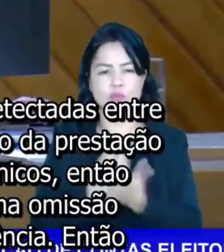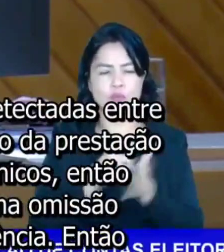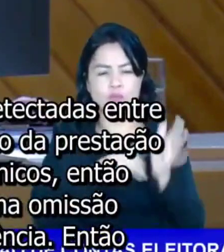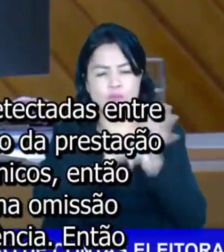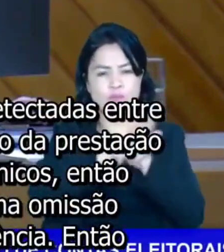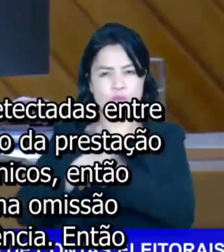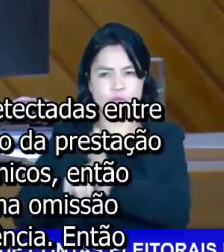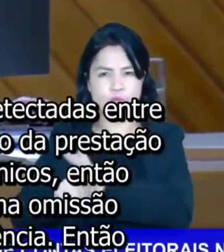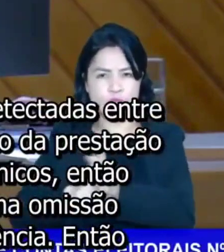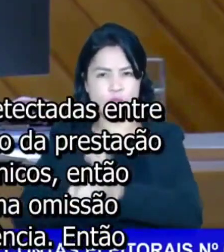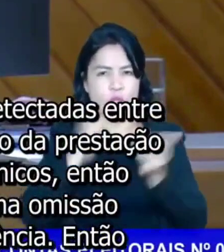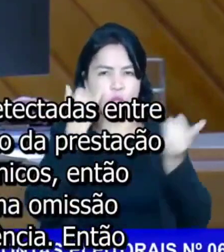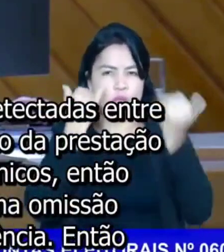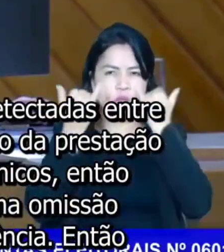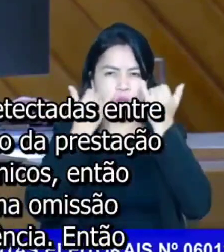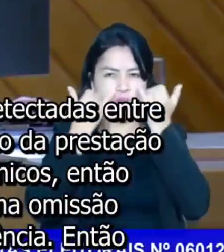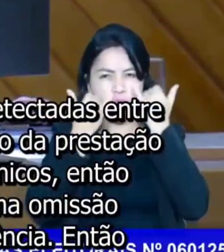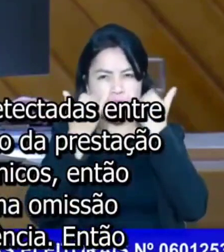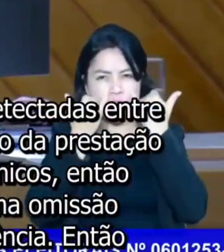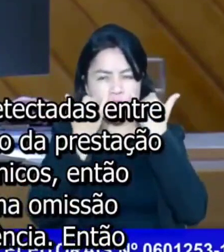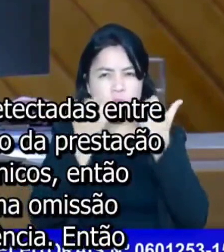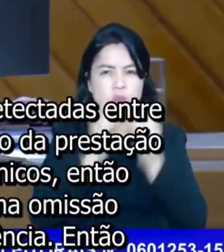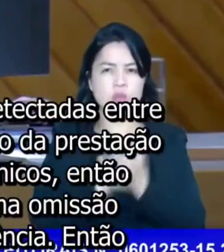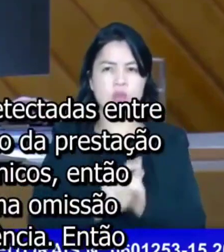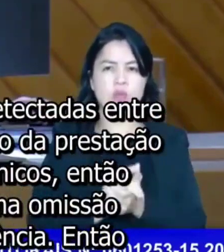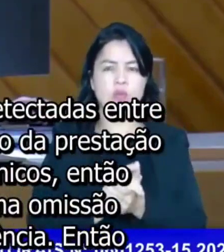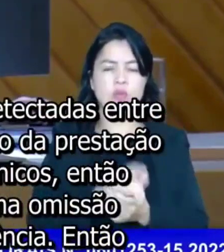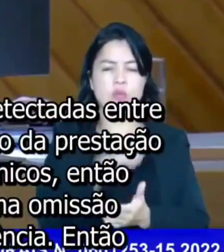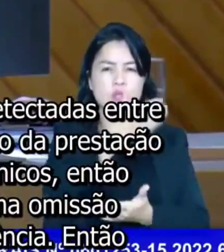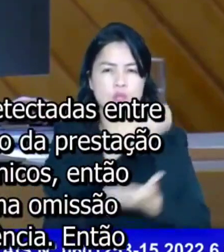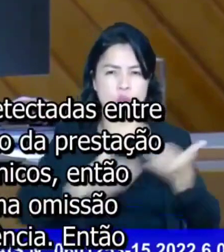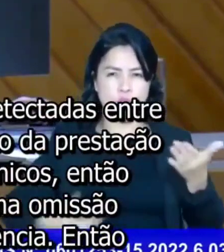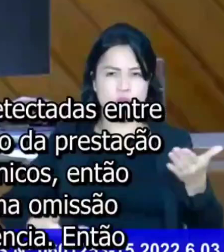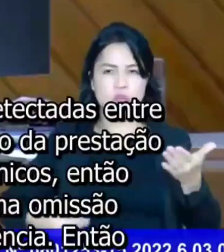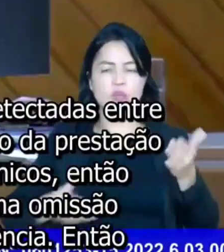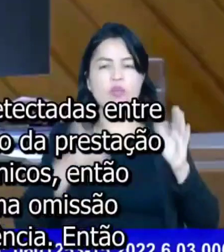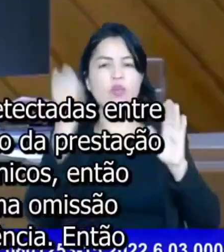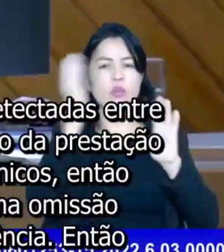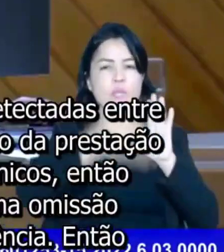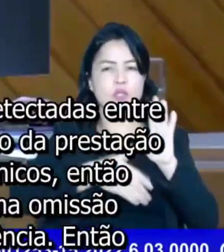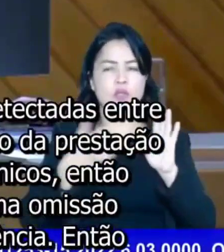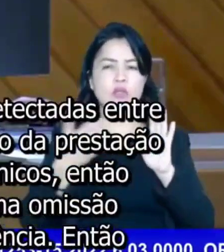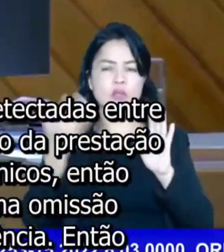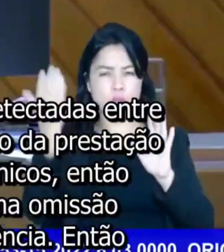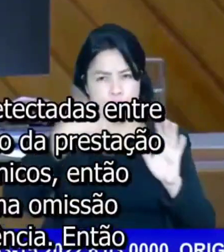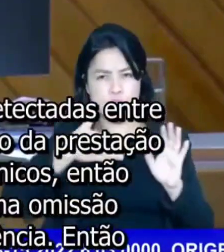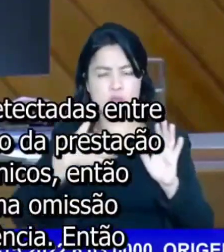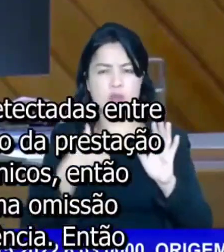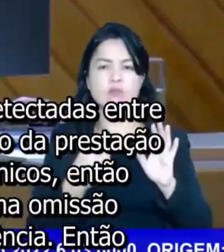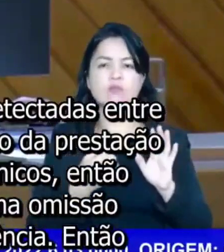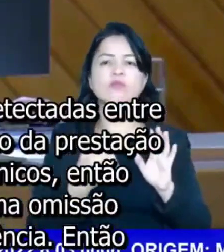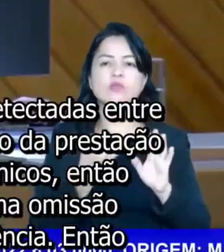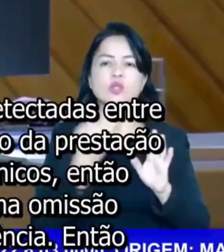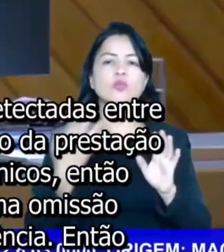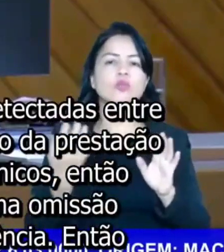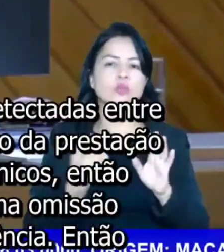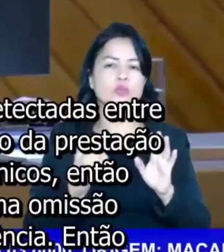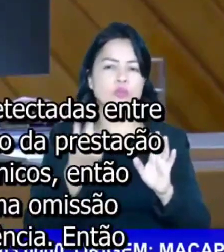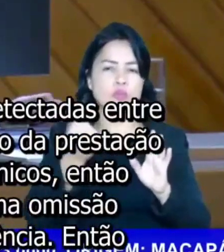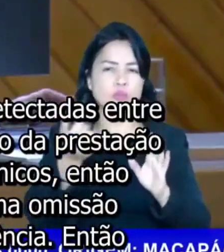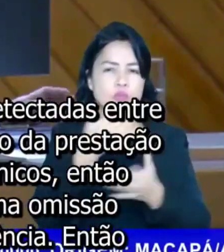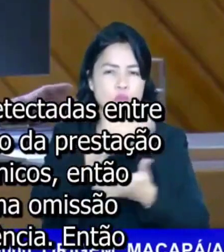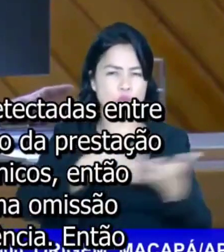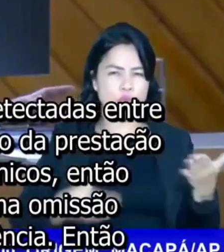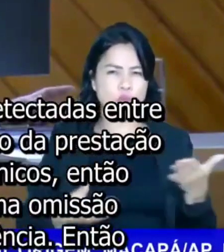detectadas entre as informações fornecidas pela agremiação no extrato da prestação de contas e aquelas constantes nos extratos eletrônicos.